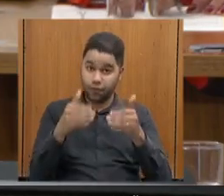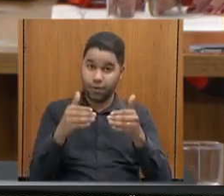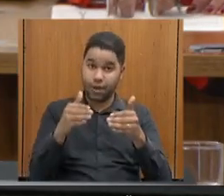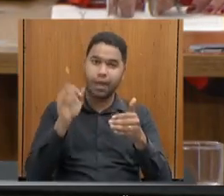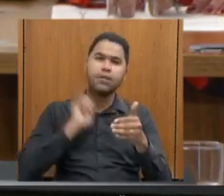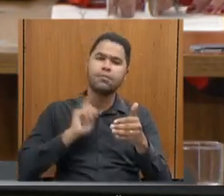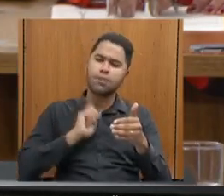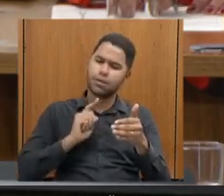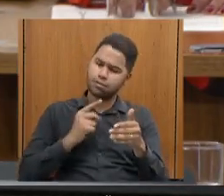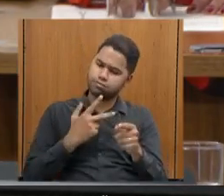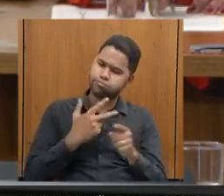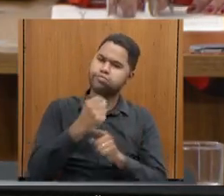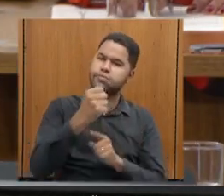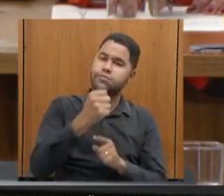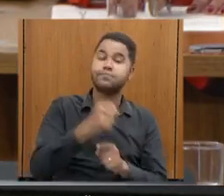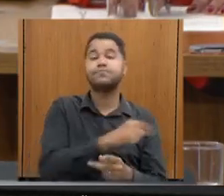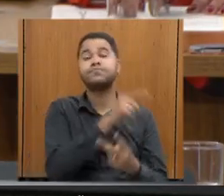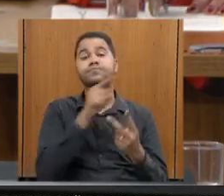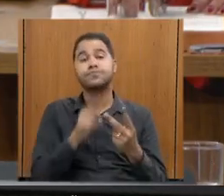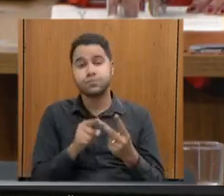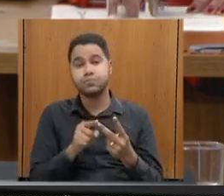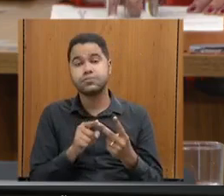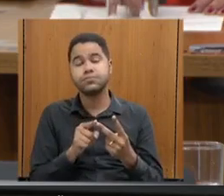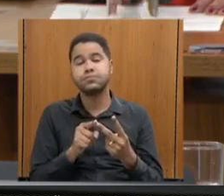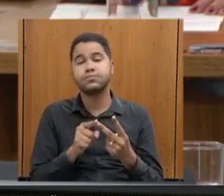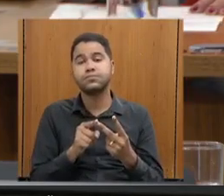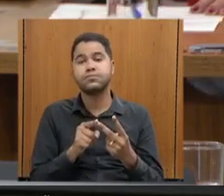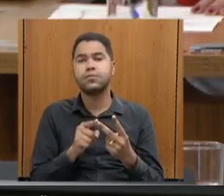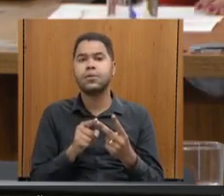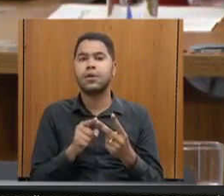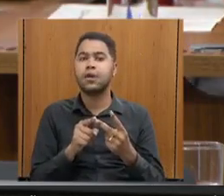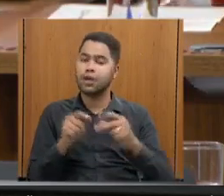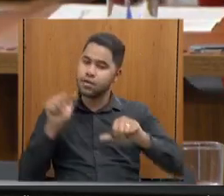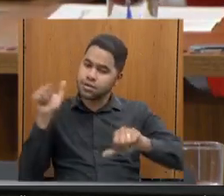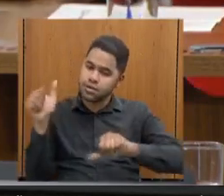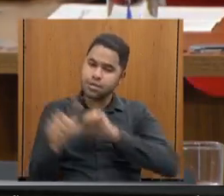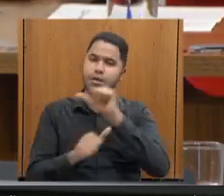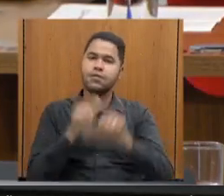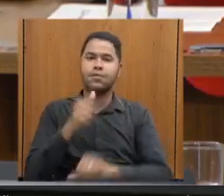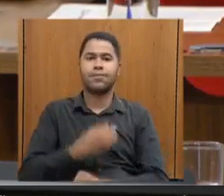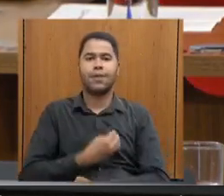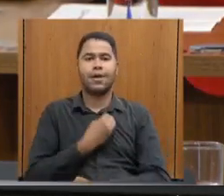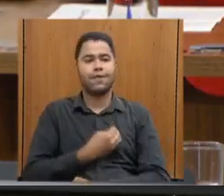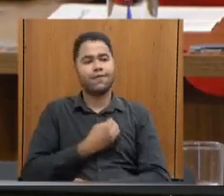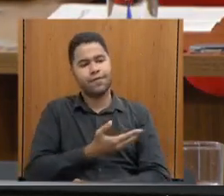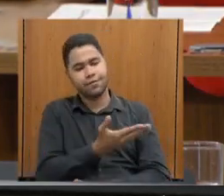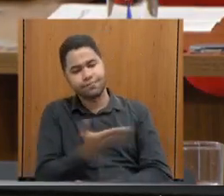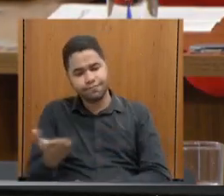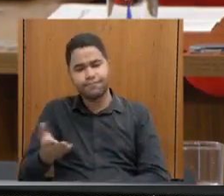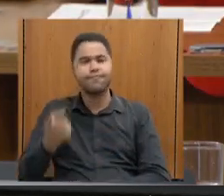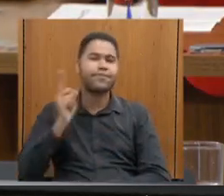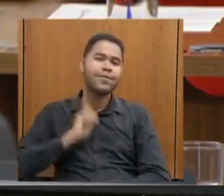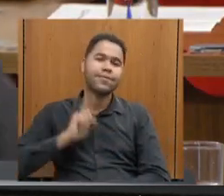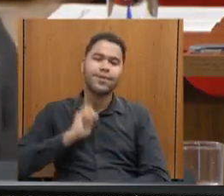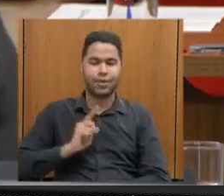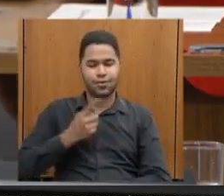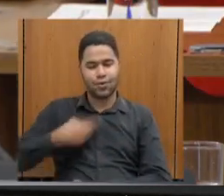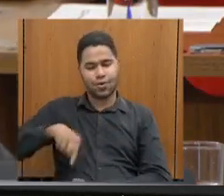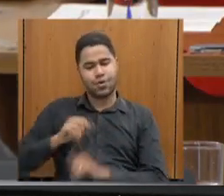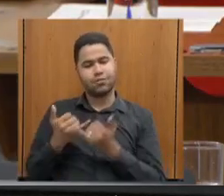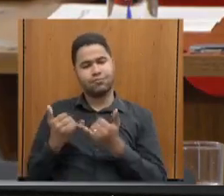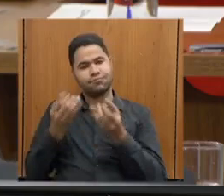e vencer né e o segundo chama transformar a vida dos mineiros com a nossa energia